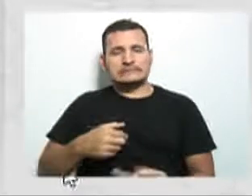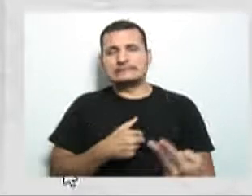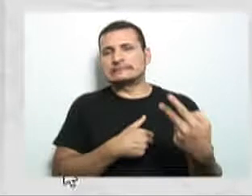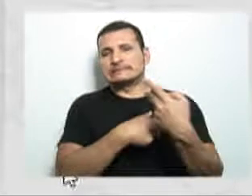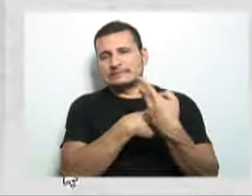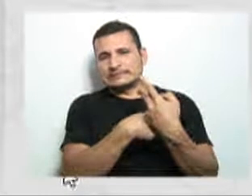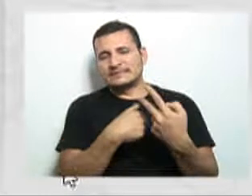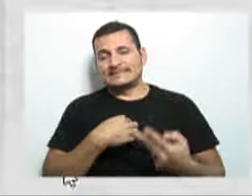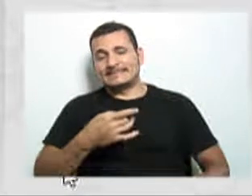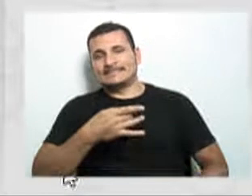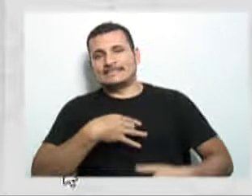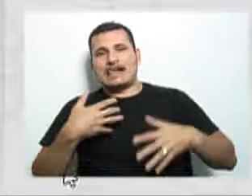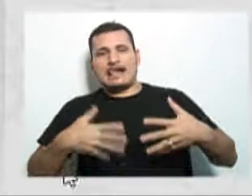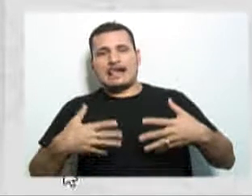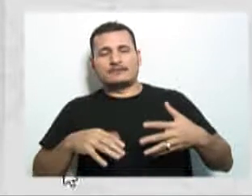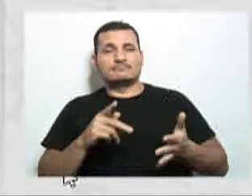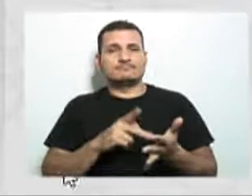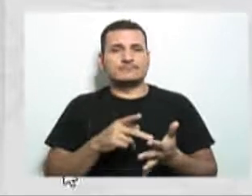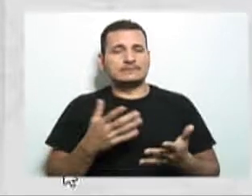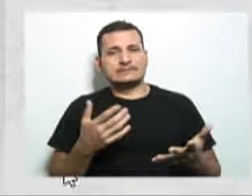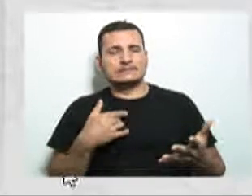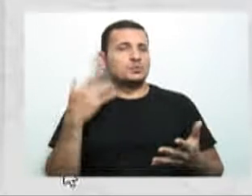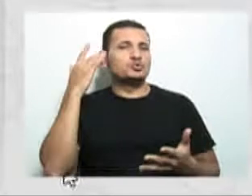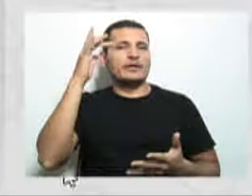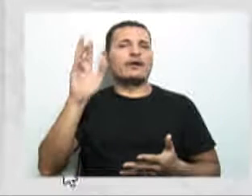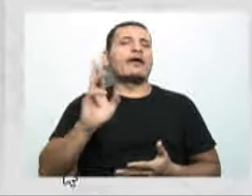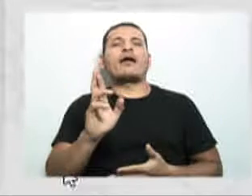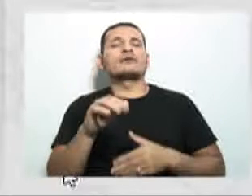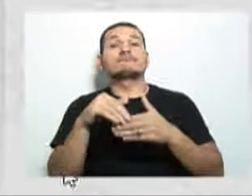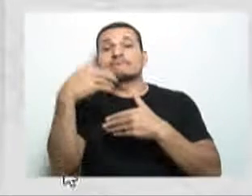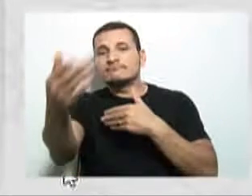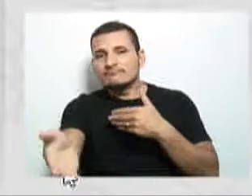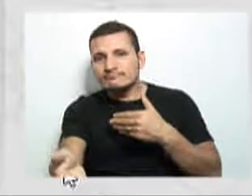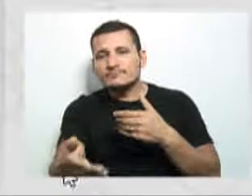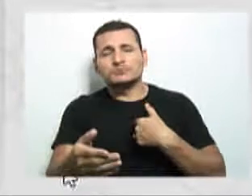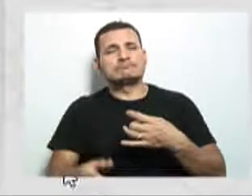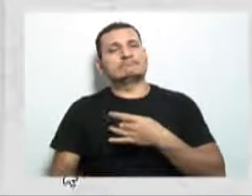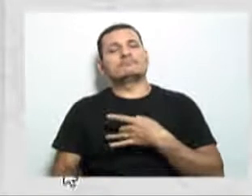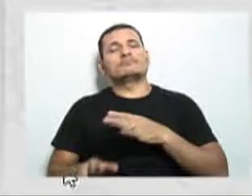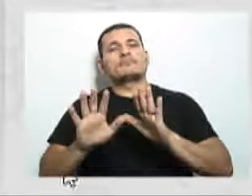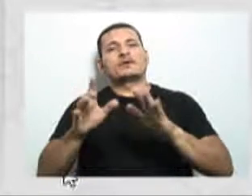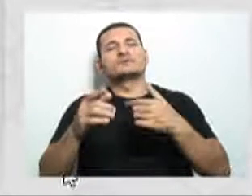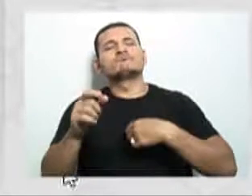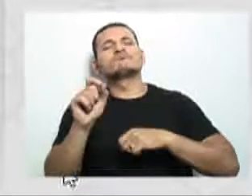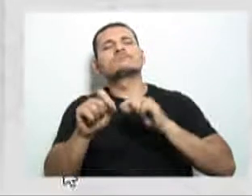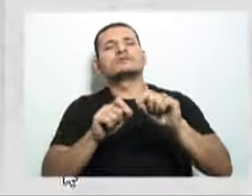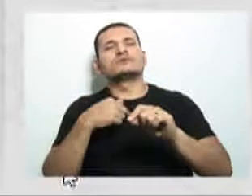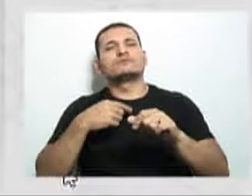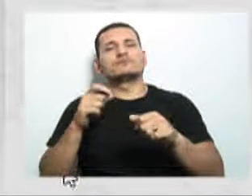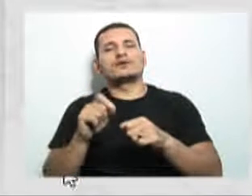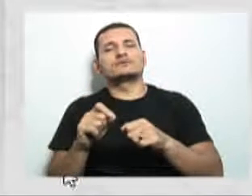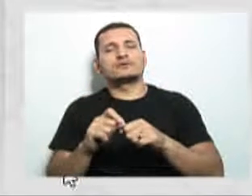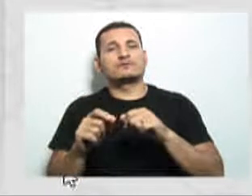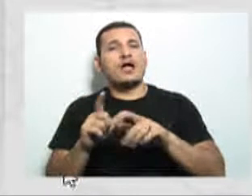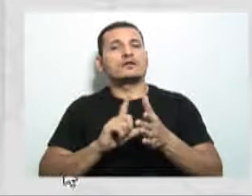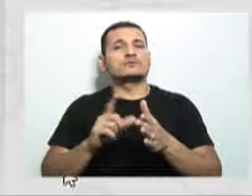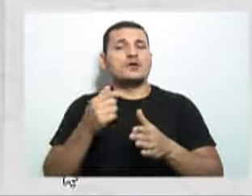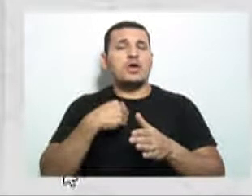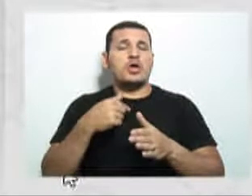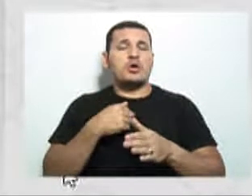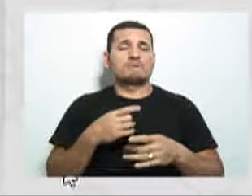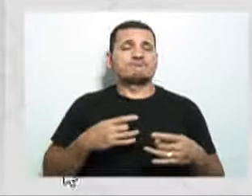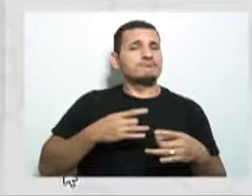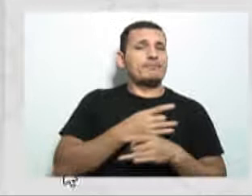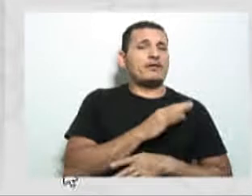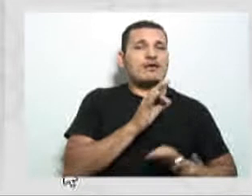aqui falando e tal, e não sei nem quem está do outro lado. Morro de medo. Mas aí o que eu faço antes? Me preparo. E me preparo até me vendo